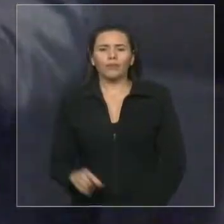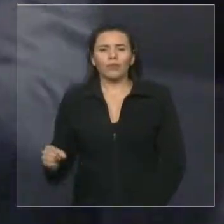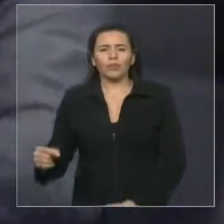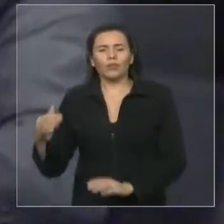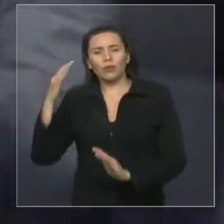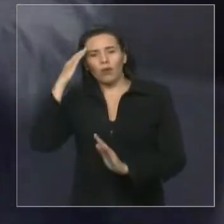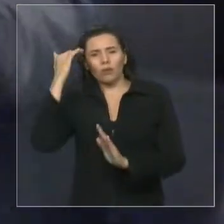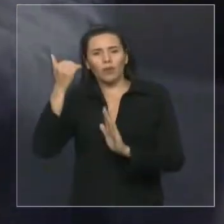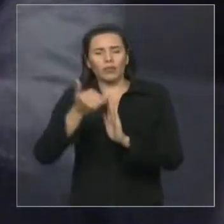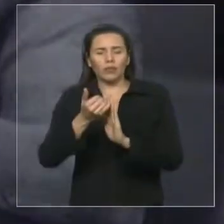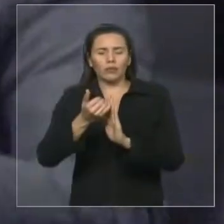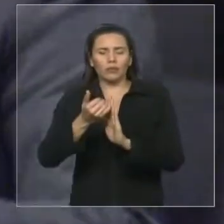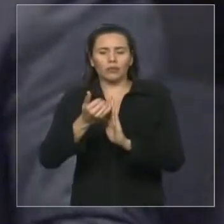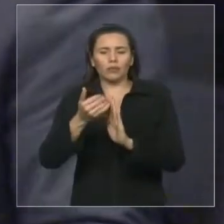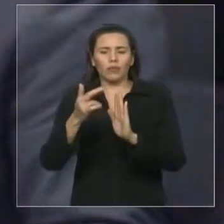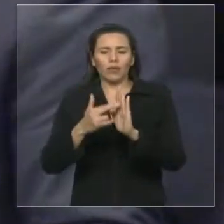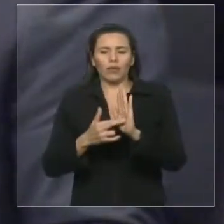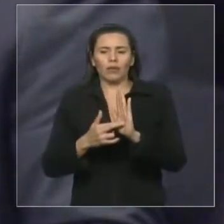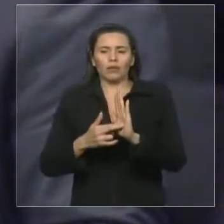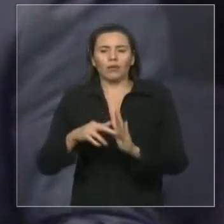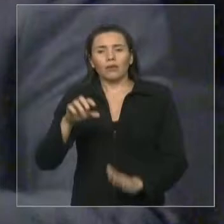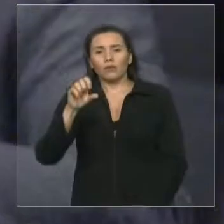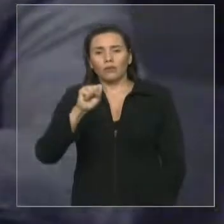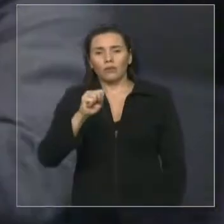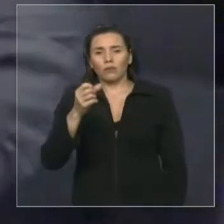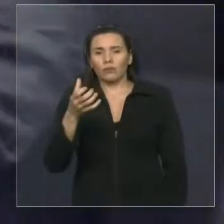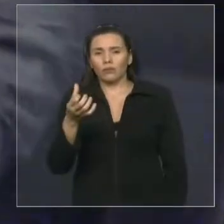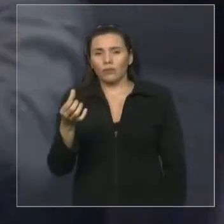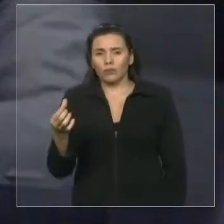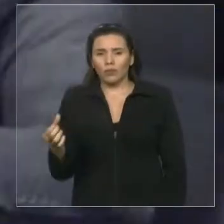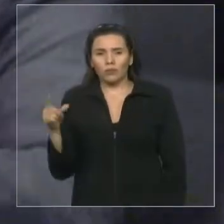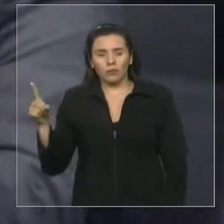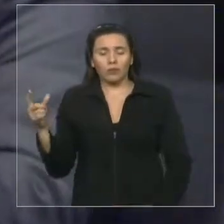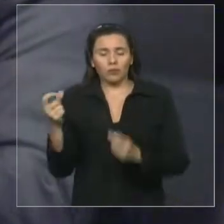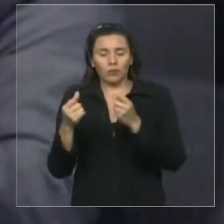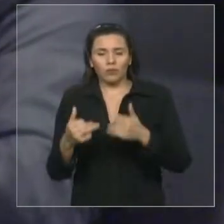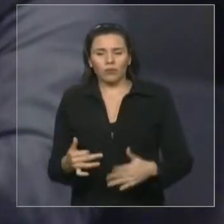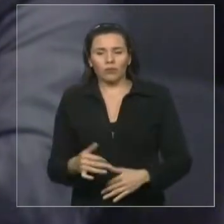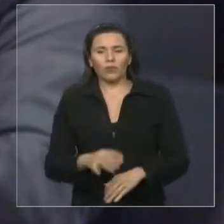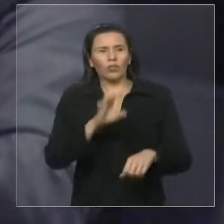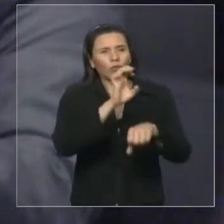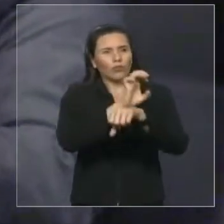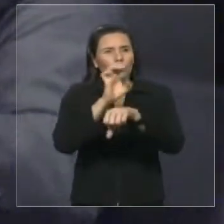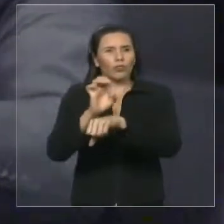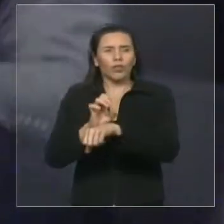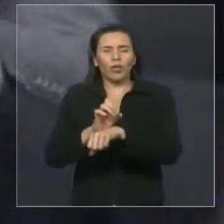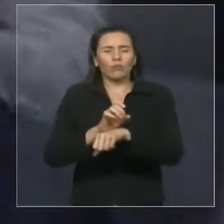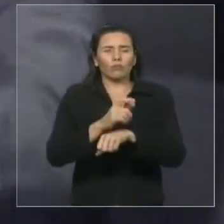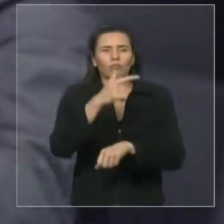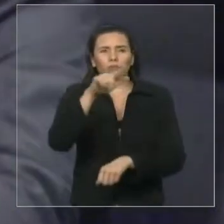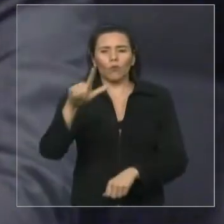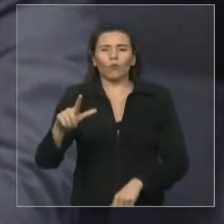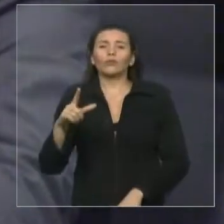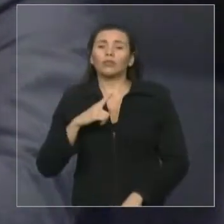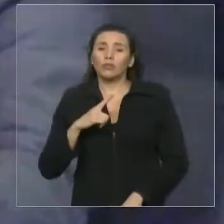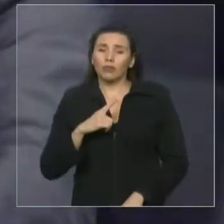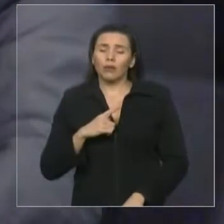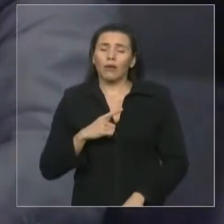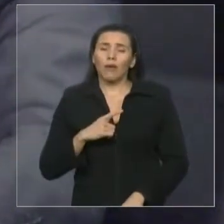da 866, como Vossa Excelência citou. Em outros estados, que também têm